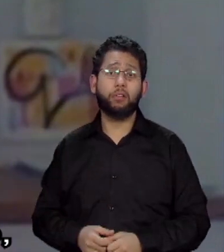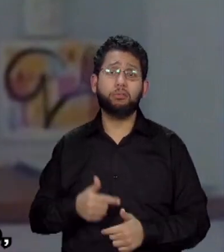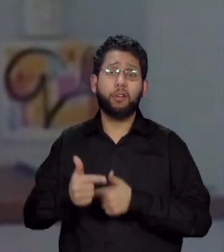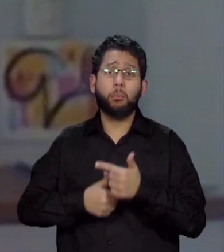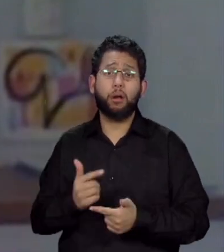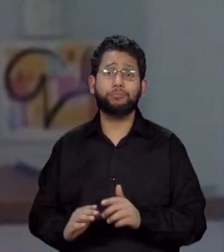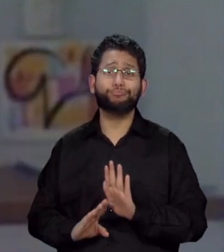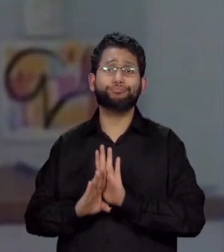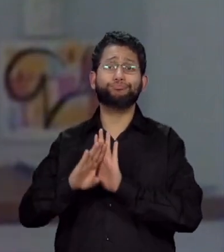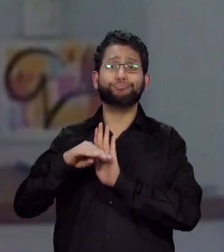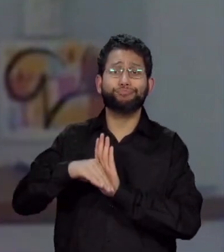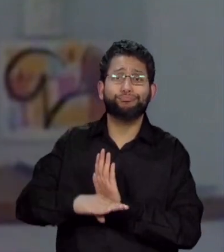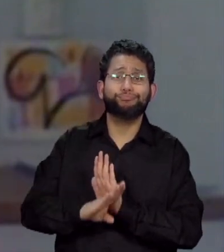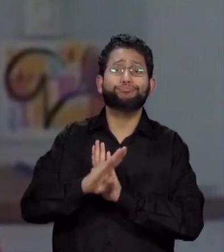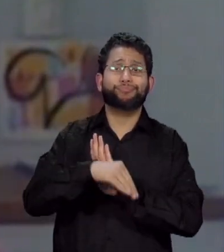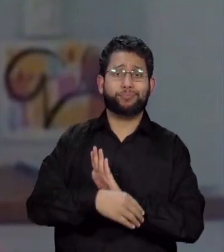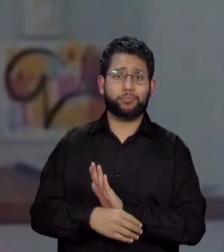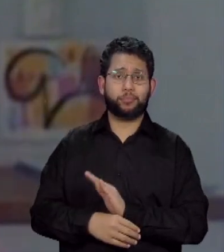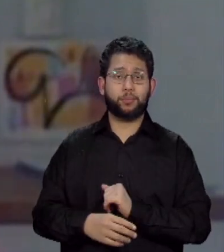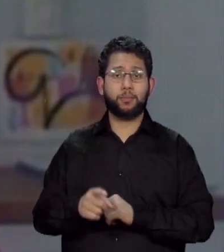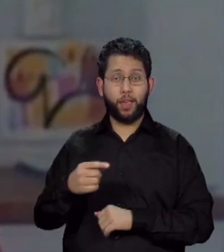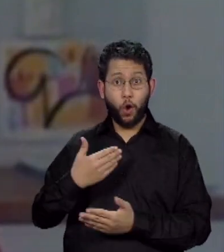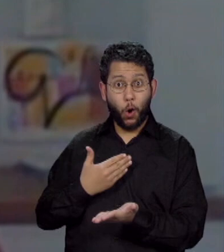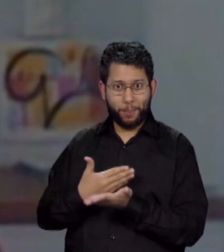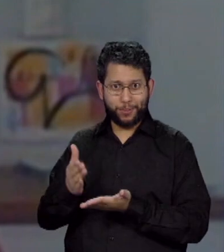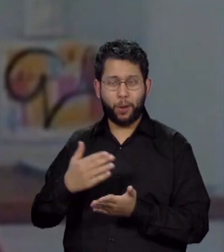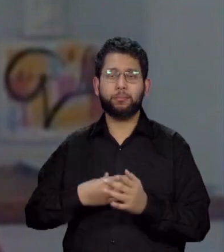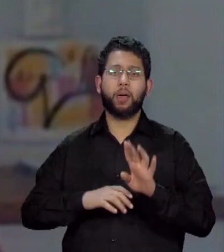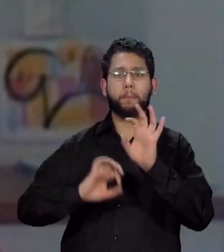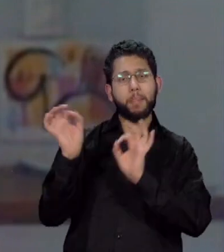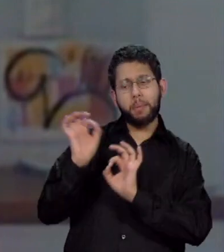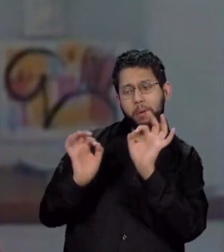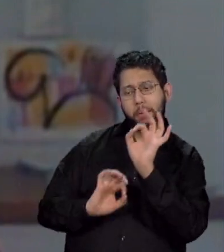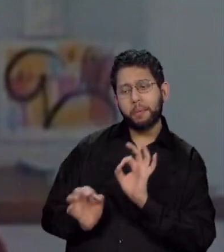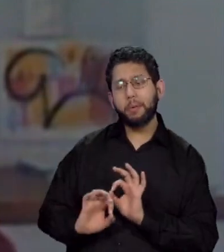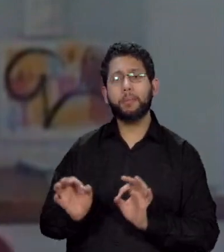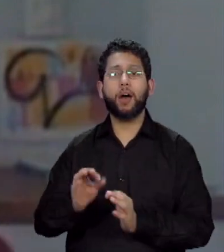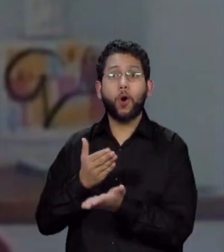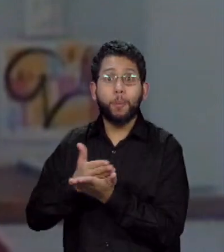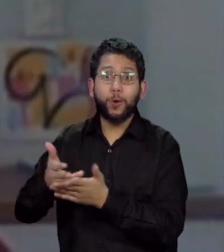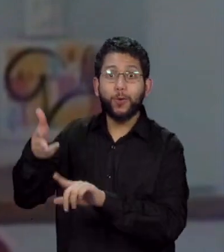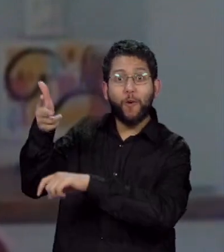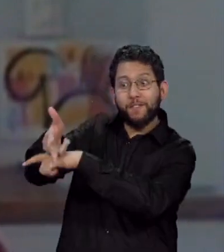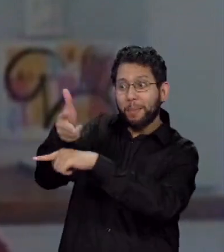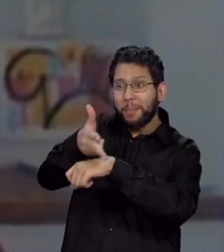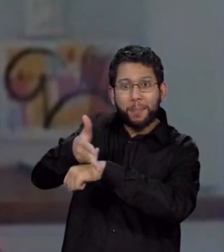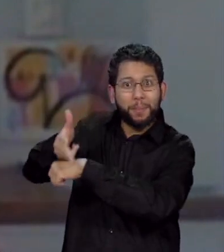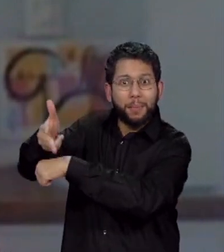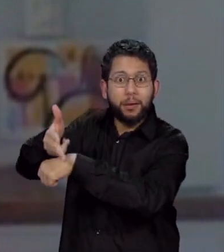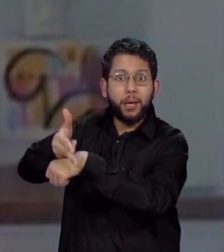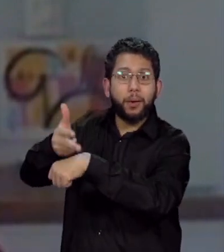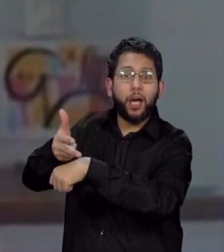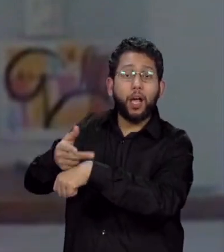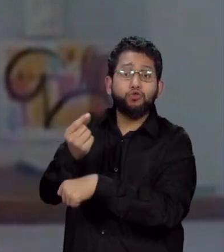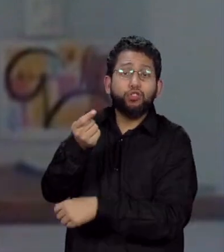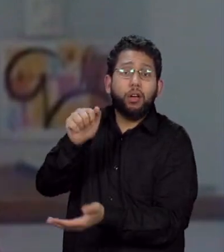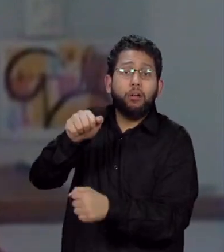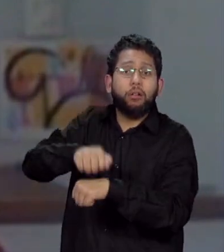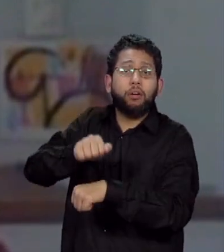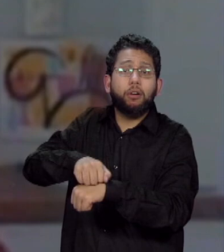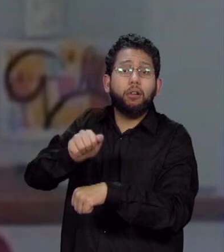meio do processo, né? A filmagem começou e não houve recursos para se caminhar para a